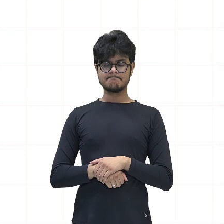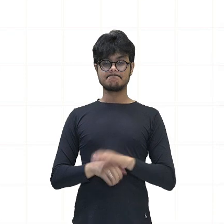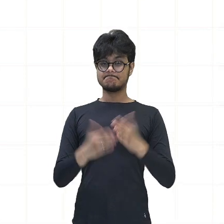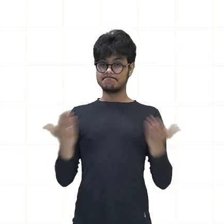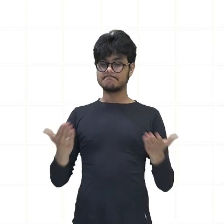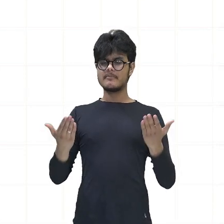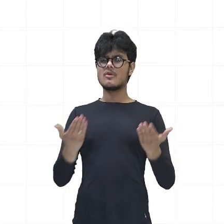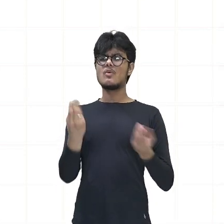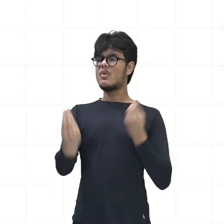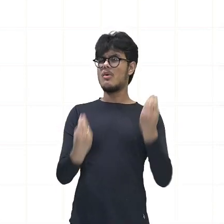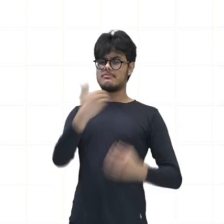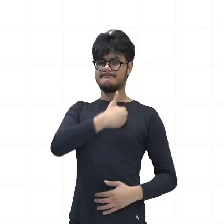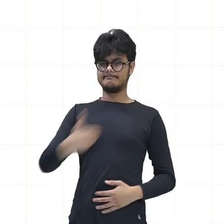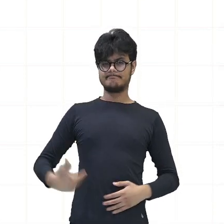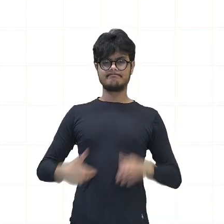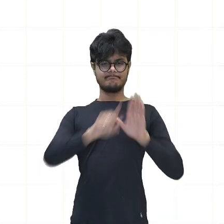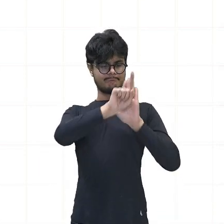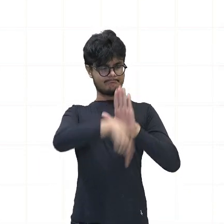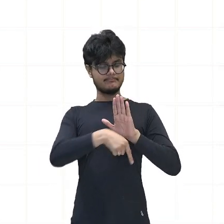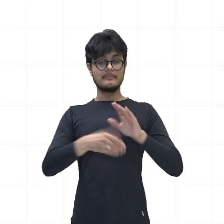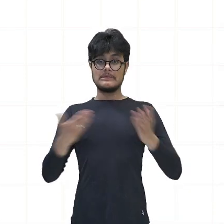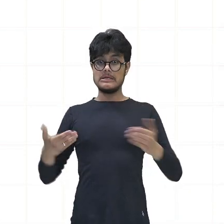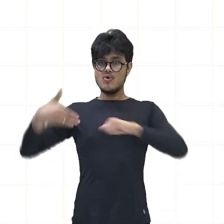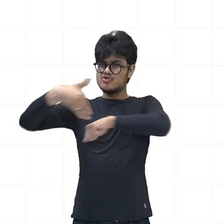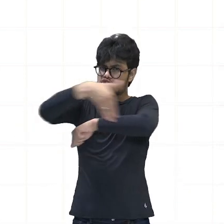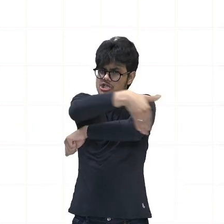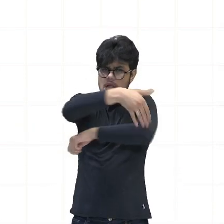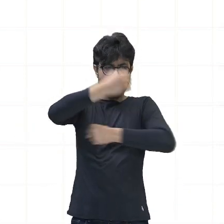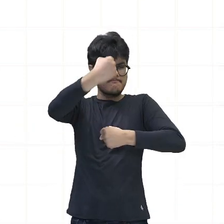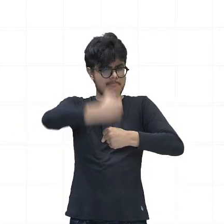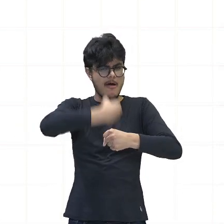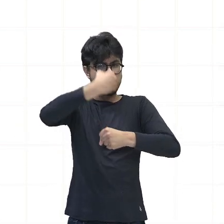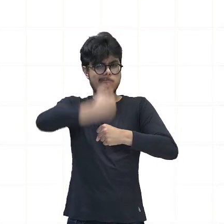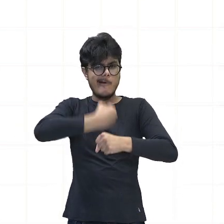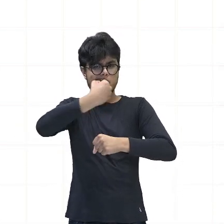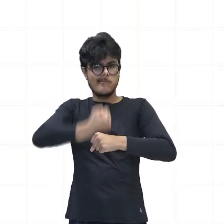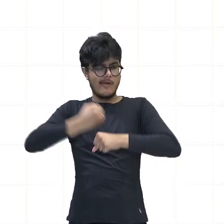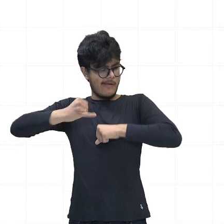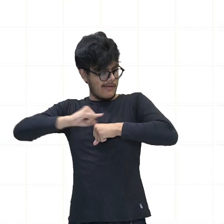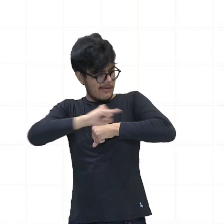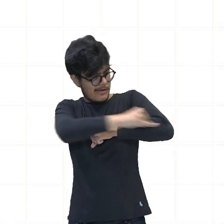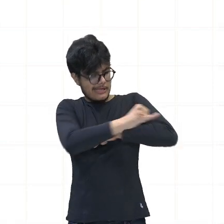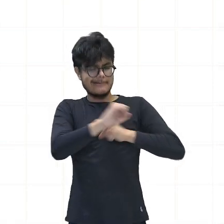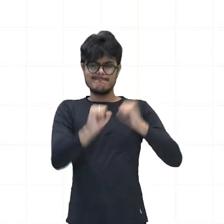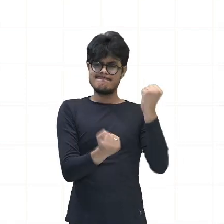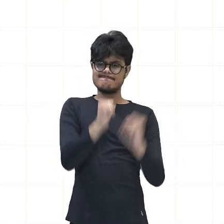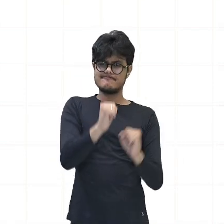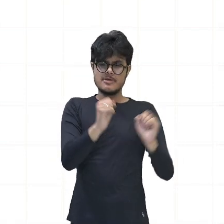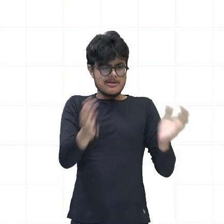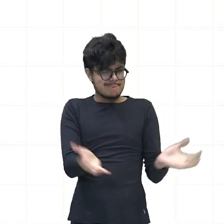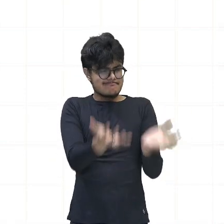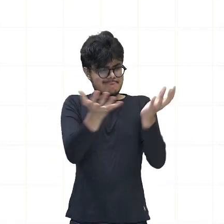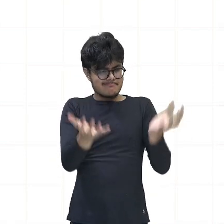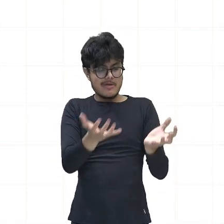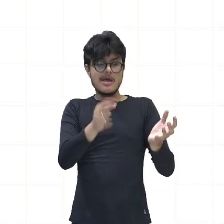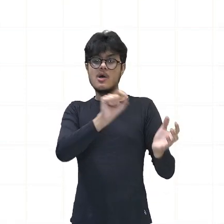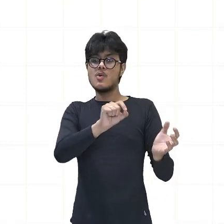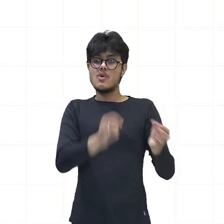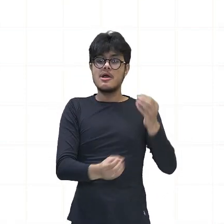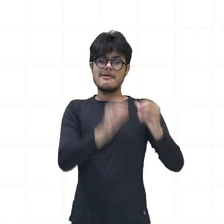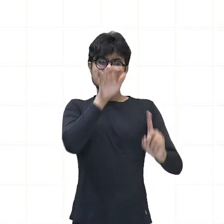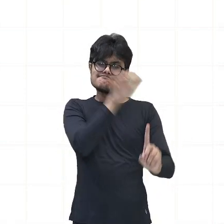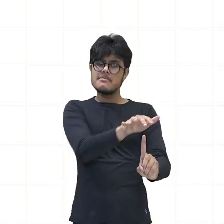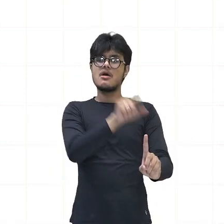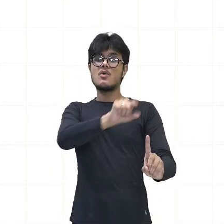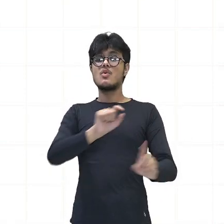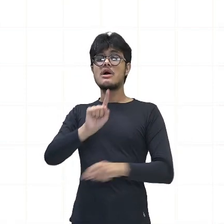governo foi construir rodovias, incentivar a instalação de indústrias, criar a Zona Franca de Manaus,